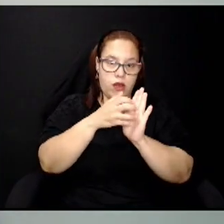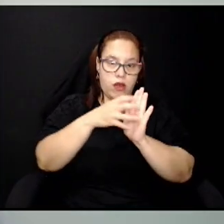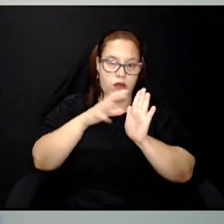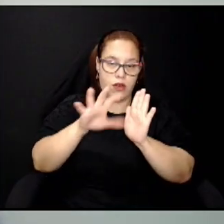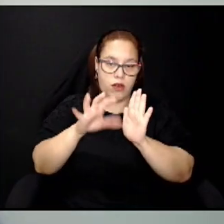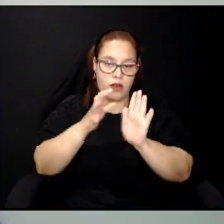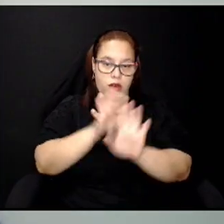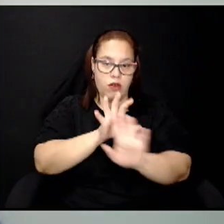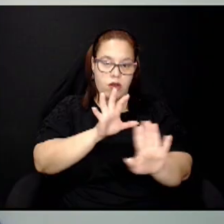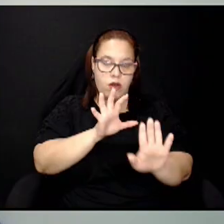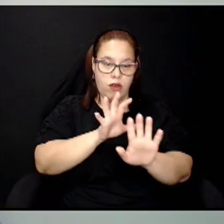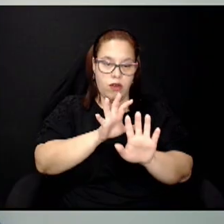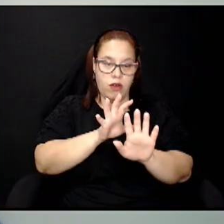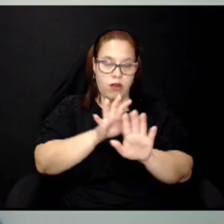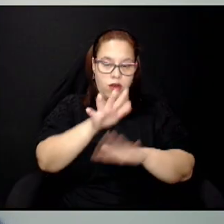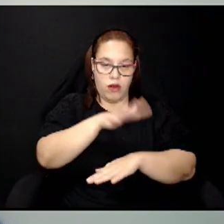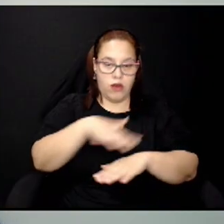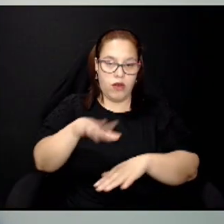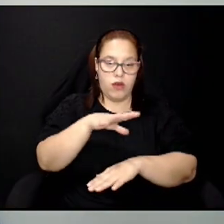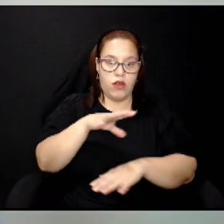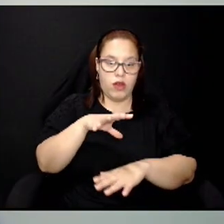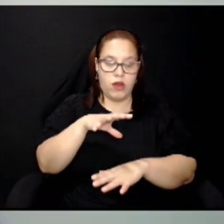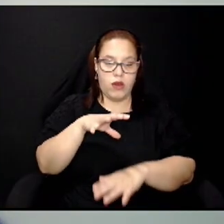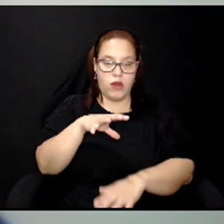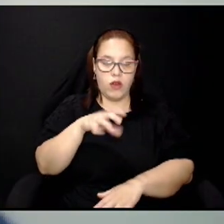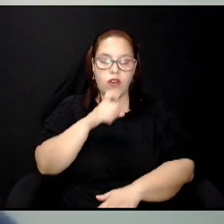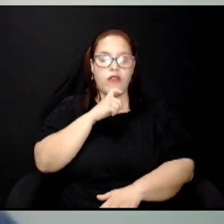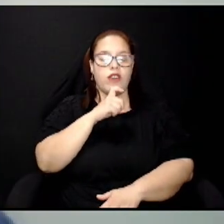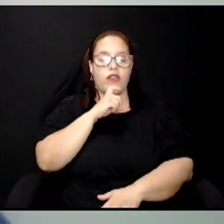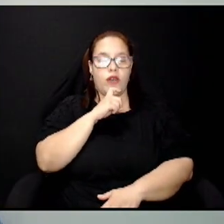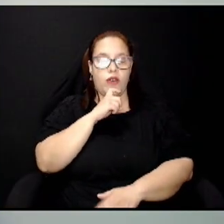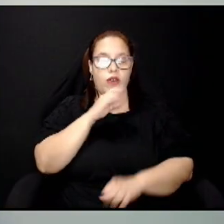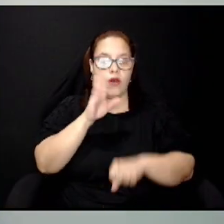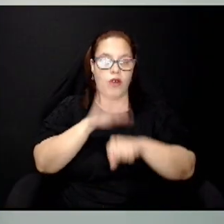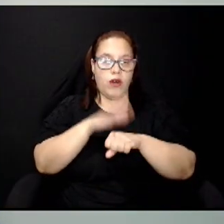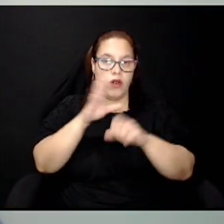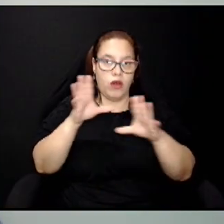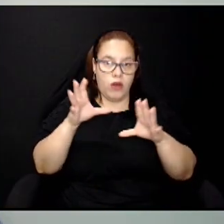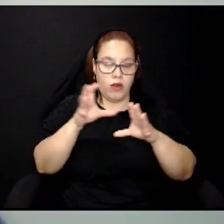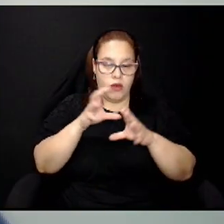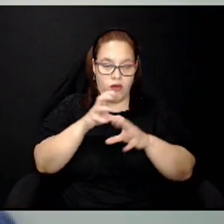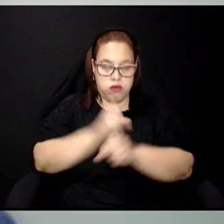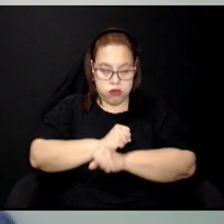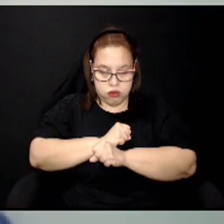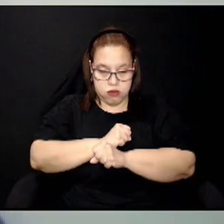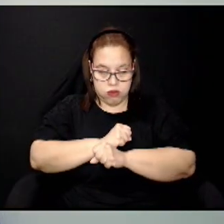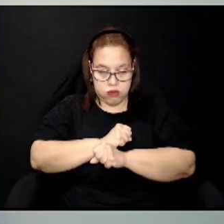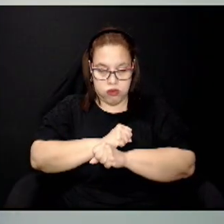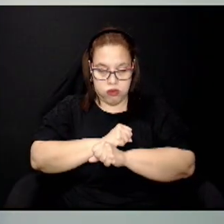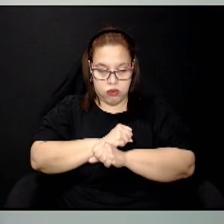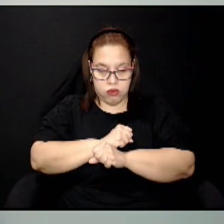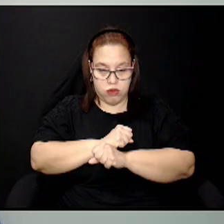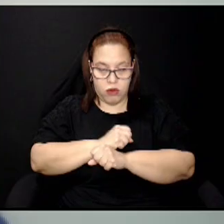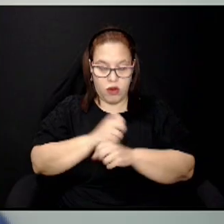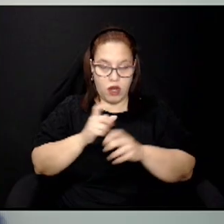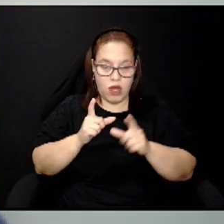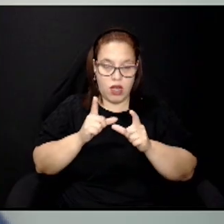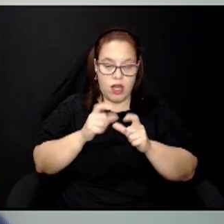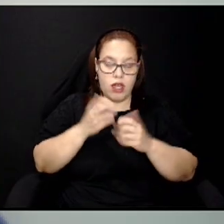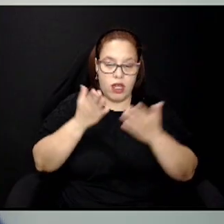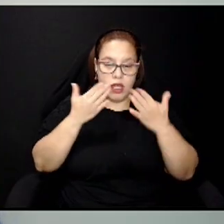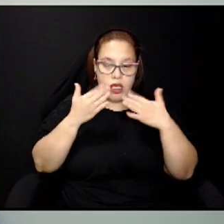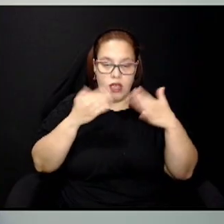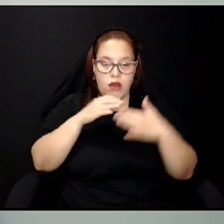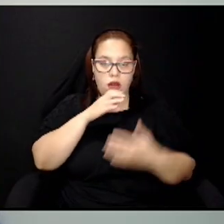função das superfícies congeladas. E quanto mais escura for a superfície, mais você vai reter calor. Por isso que,